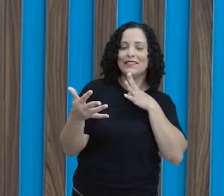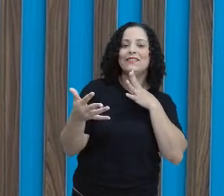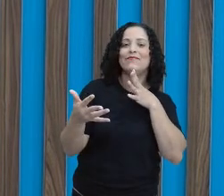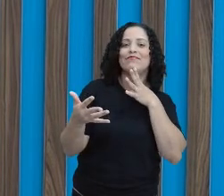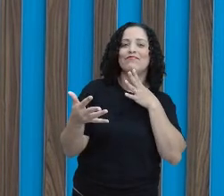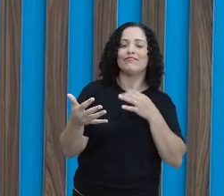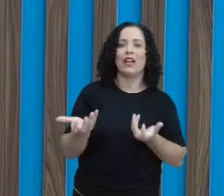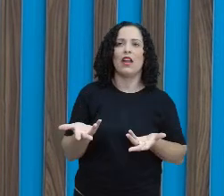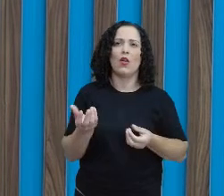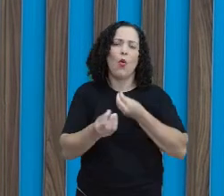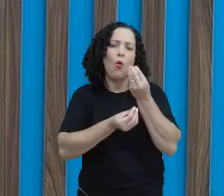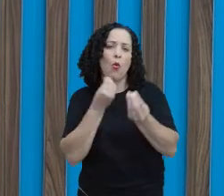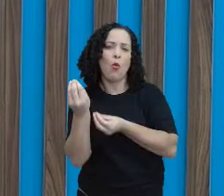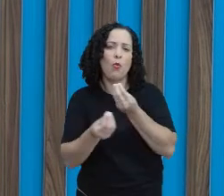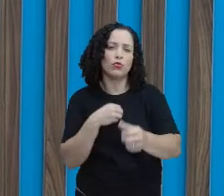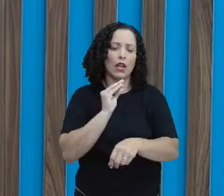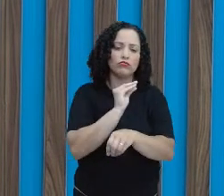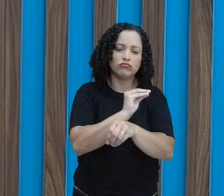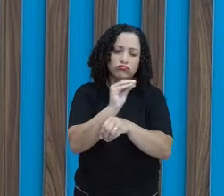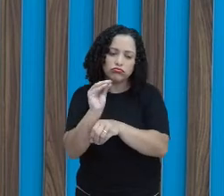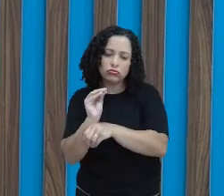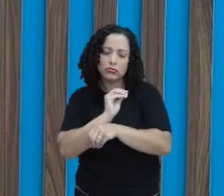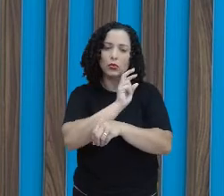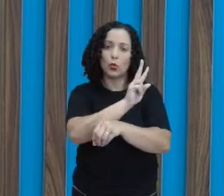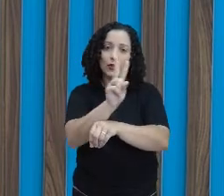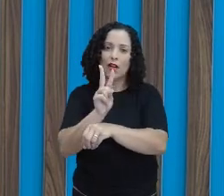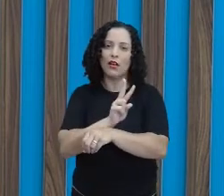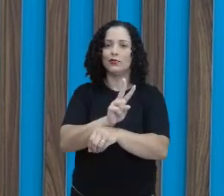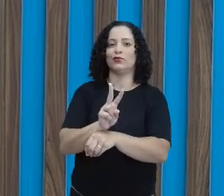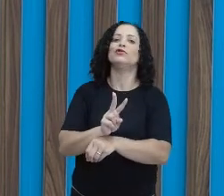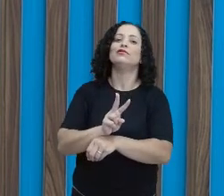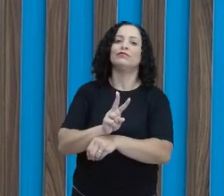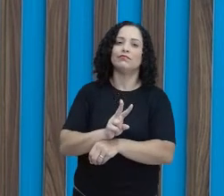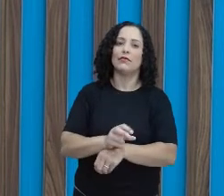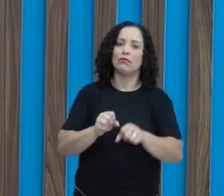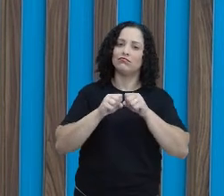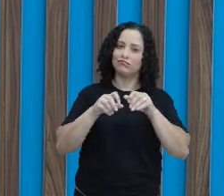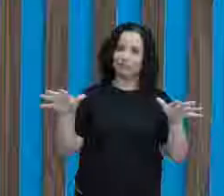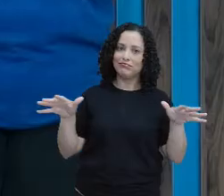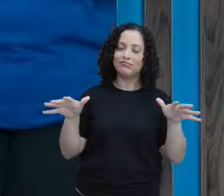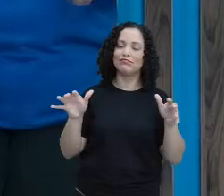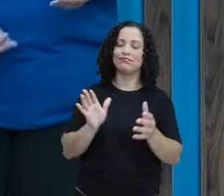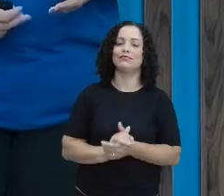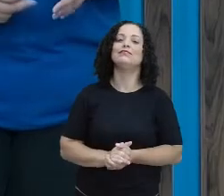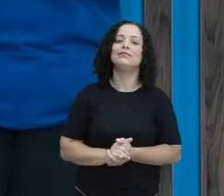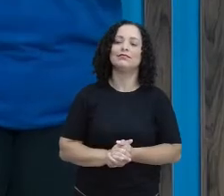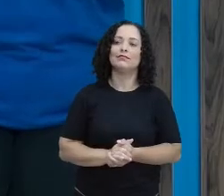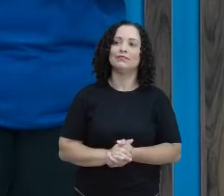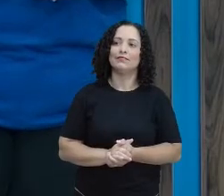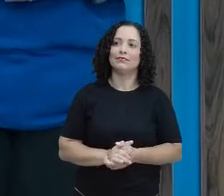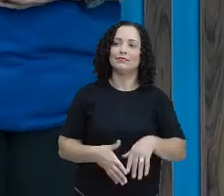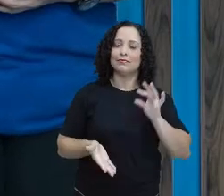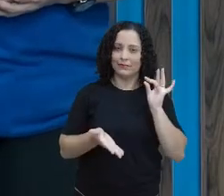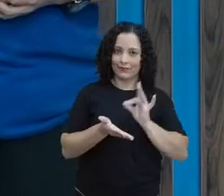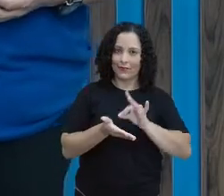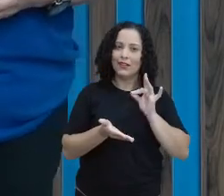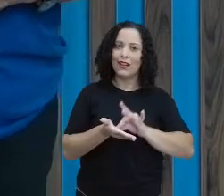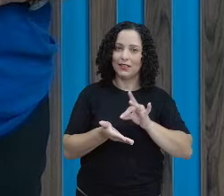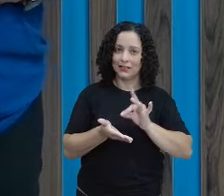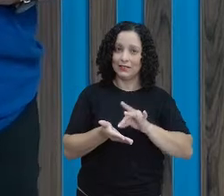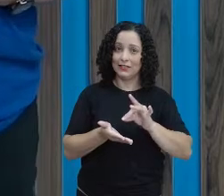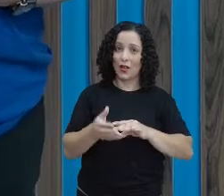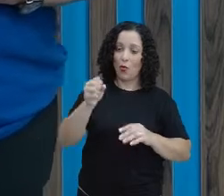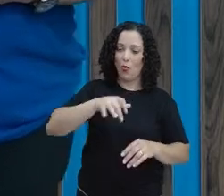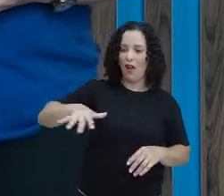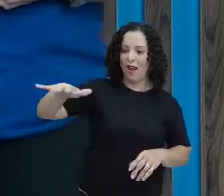relação a alguns cuidados em relação a que essa engenharia genética está passando, né, Carol? É verdade, porque é uma parte da